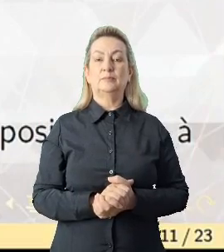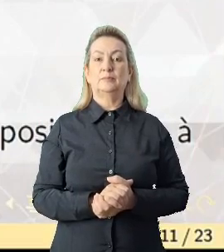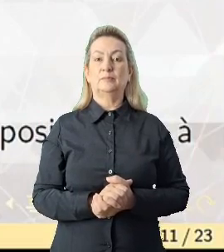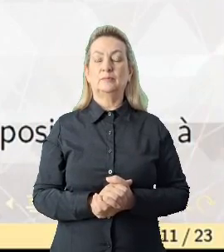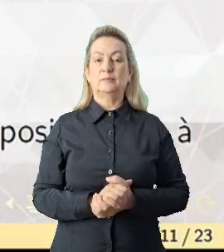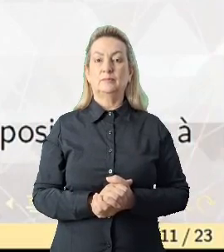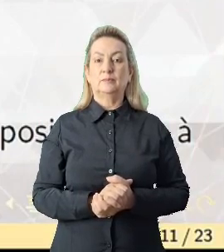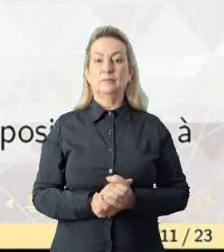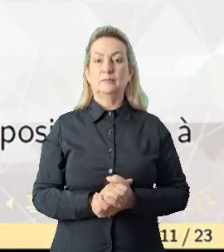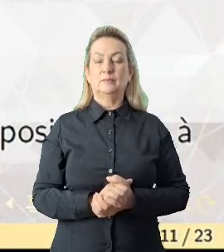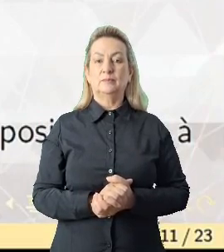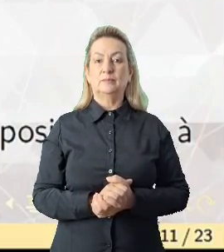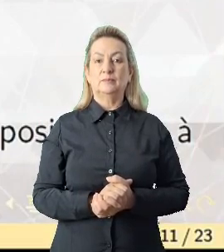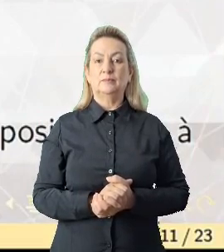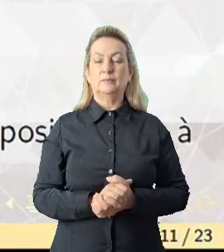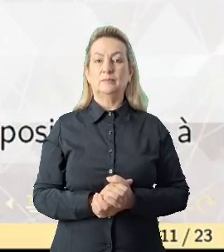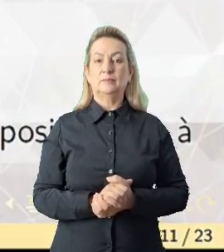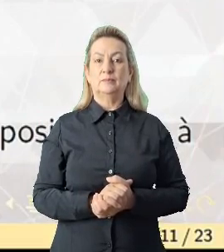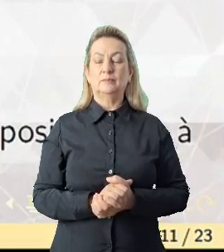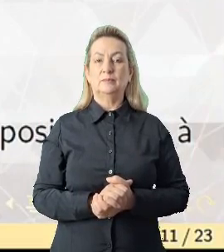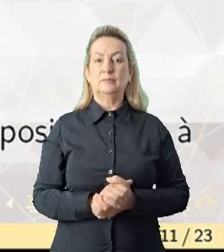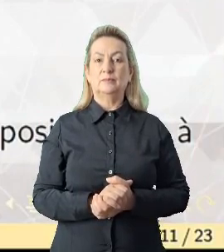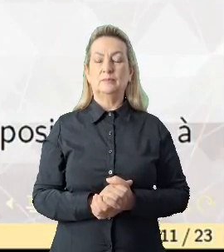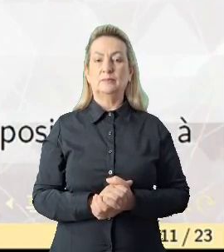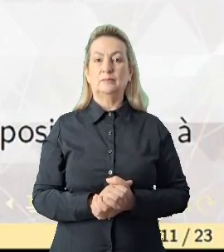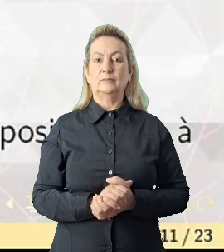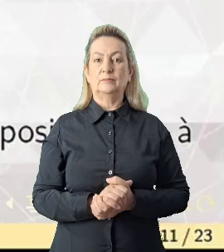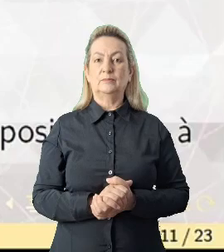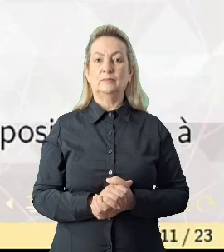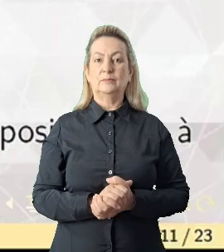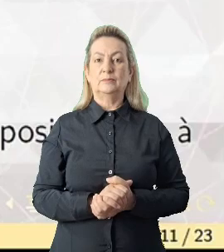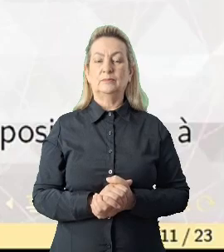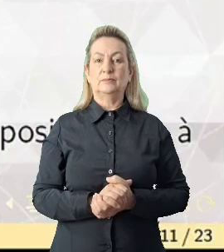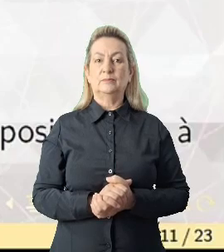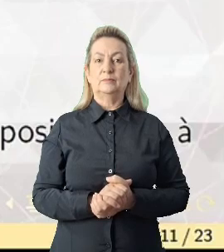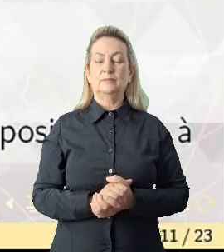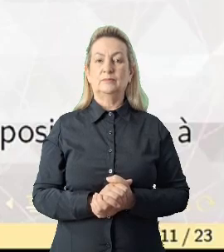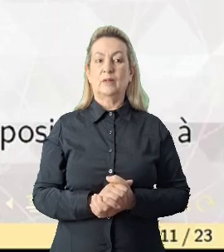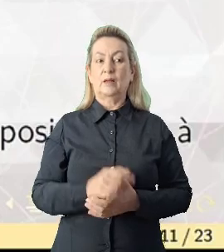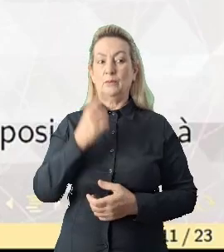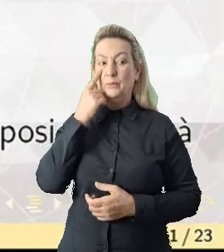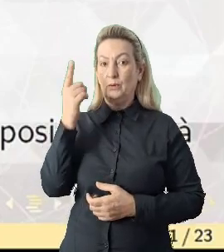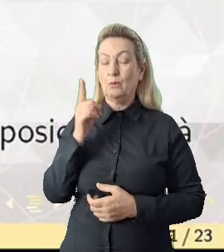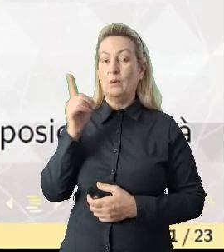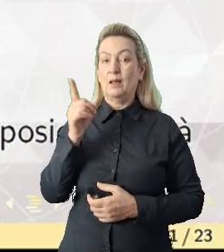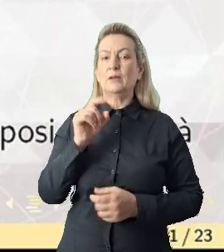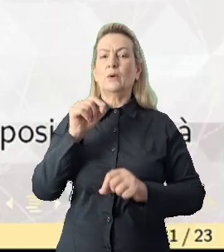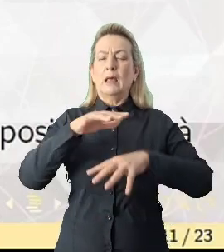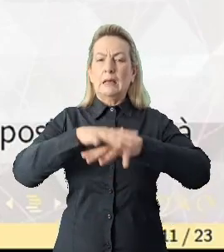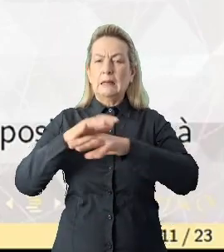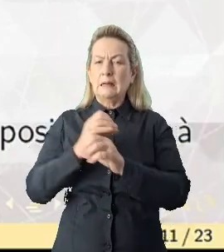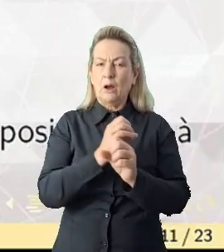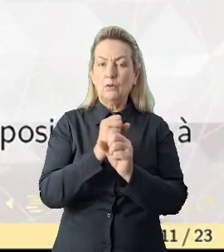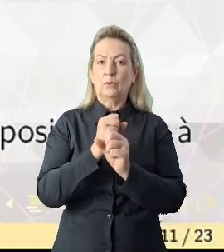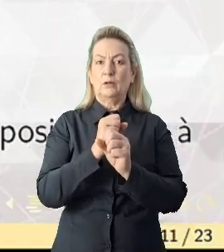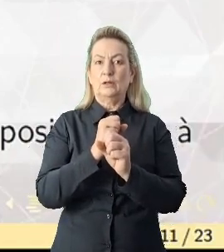esta equação, esta forma, 3 vezes a razão entre a diferença entre a média e a mediana dividido pelo